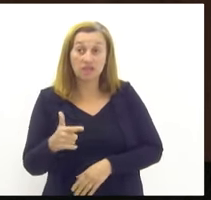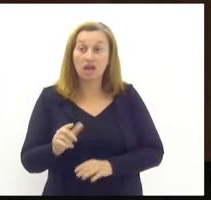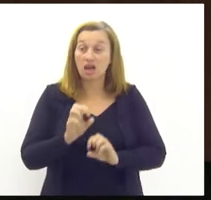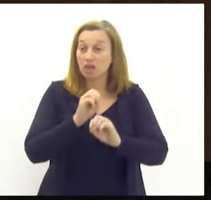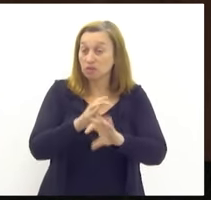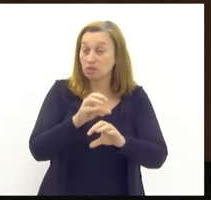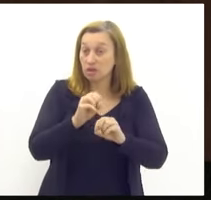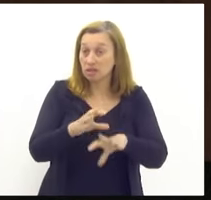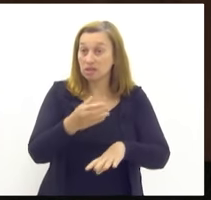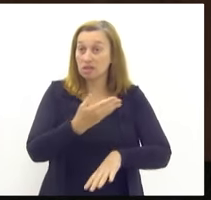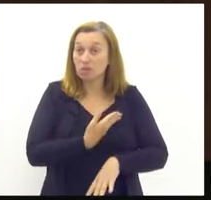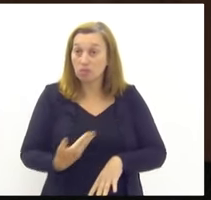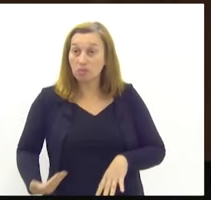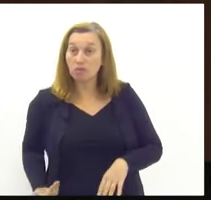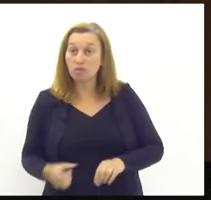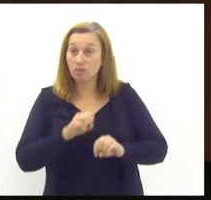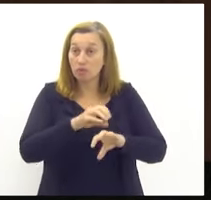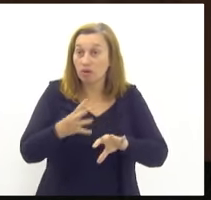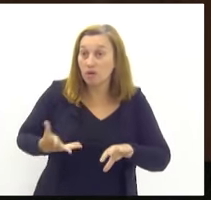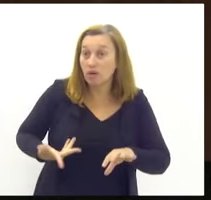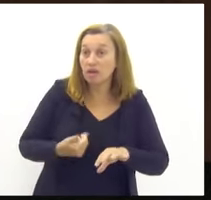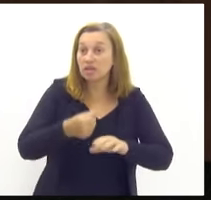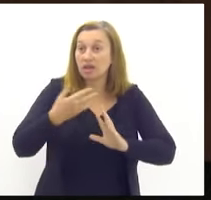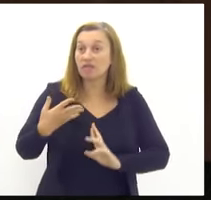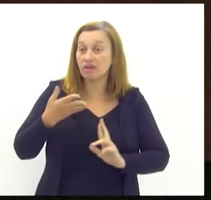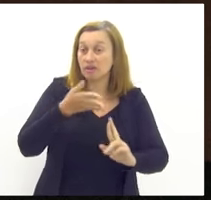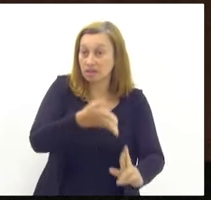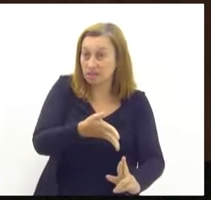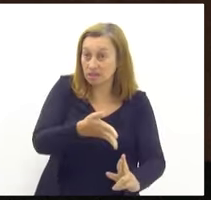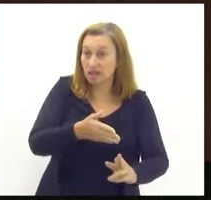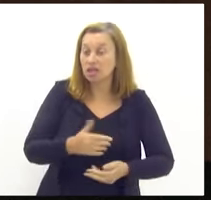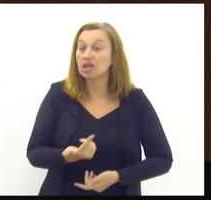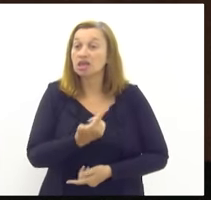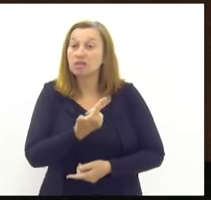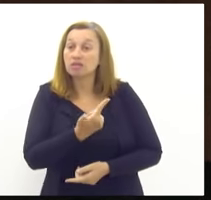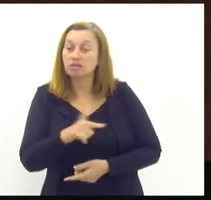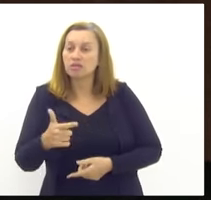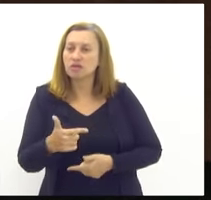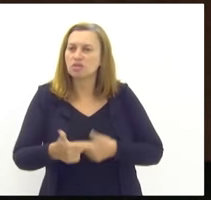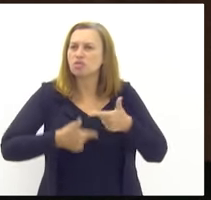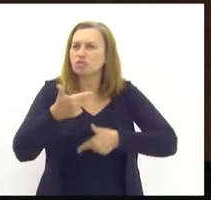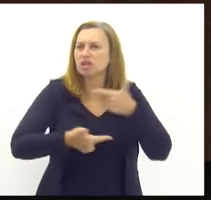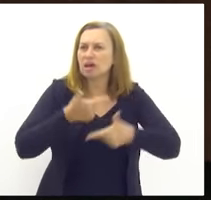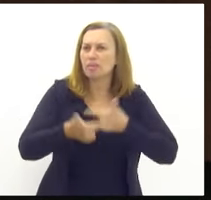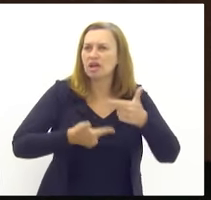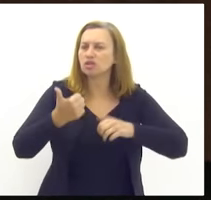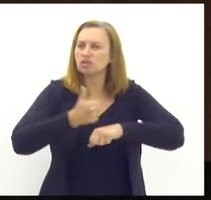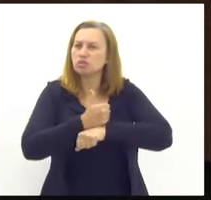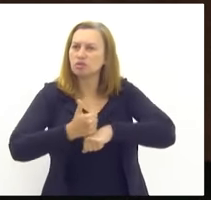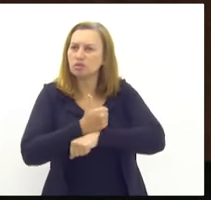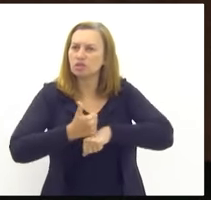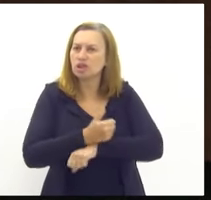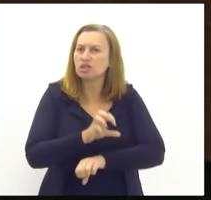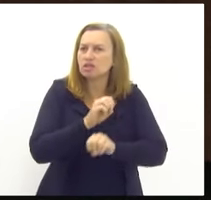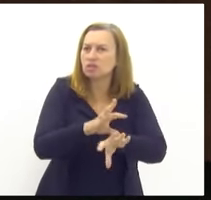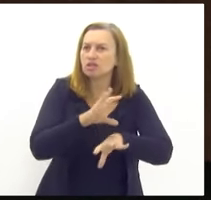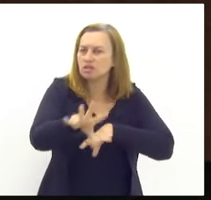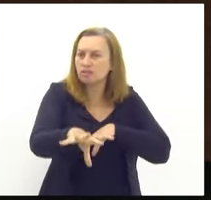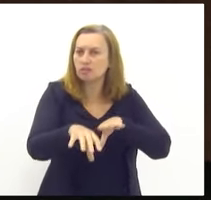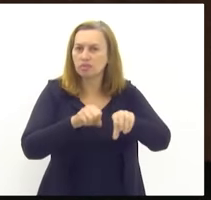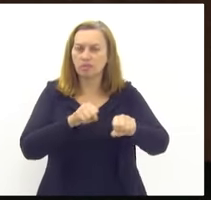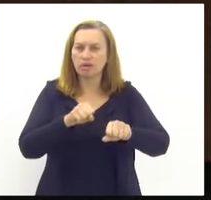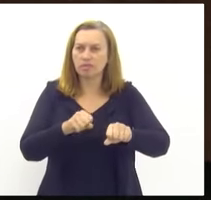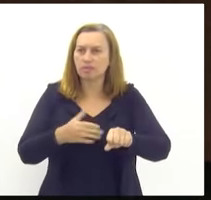gratuita de qualidade socialmente referenciada se não fosse o trabalho árduo dos profissionais de educação que me formaram